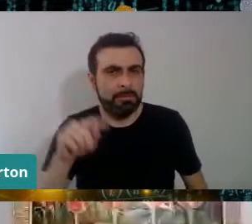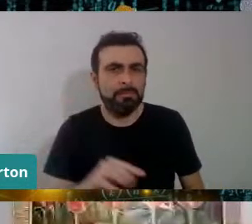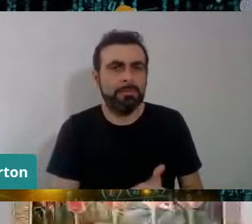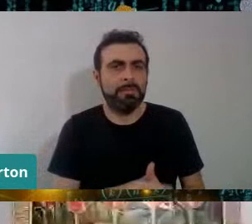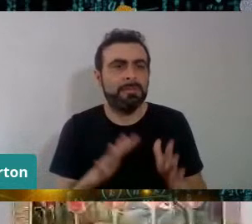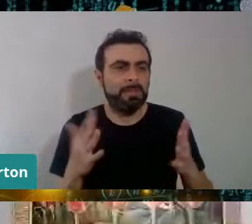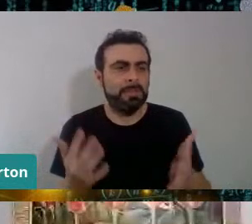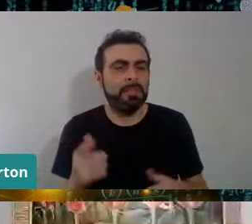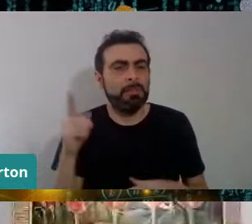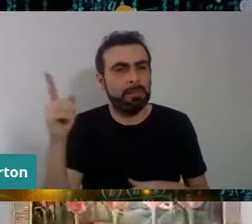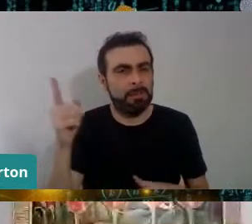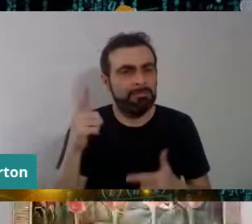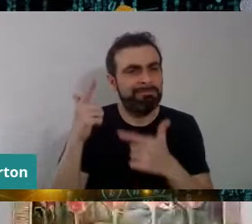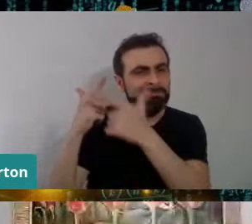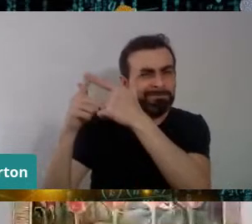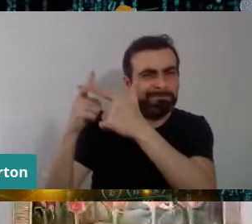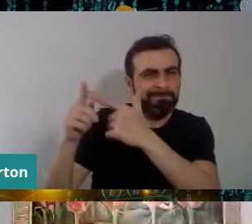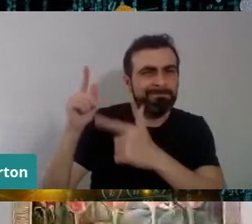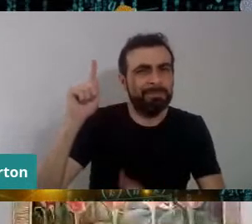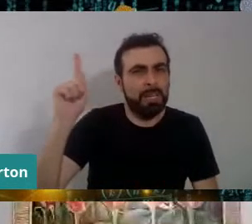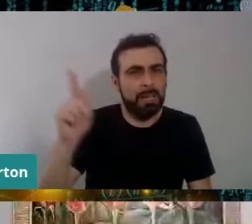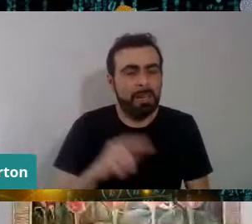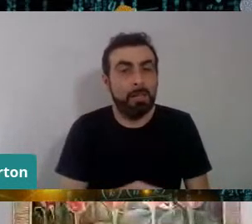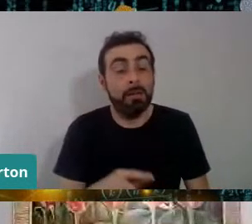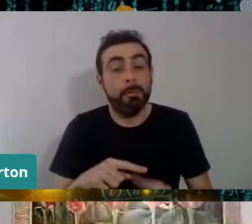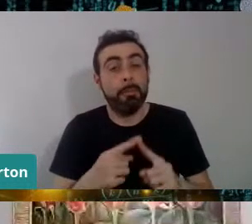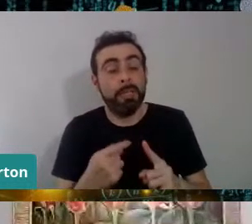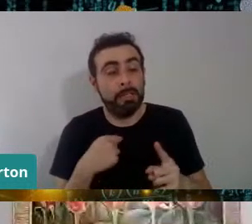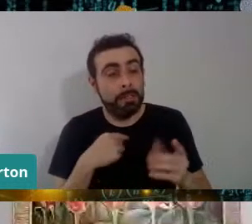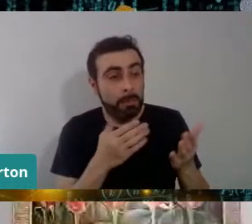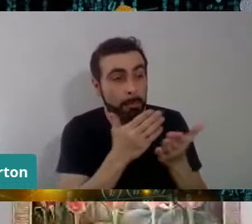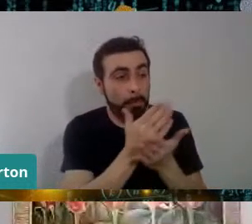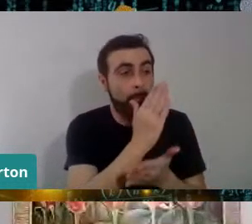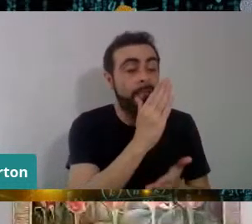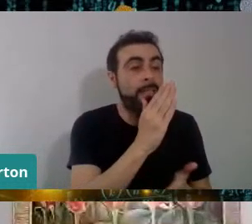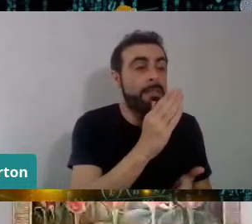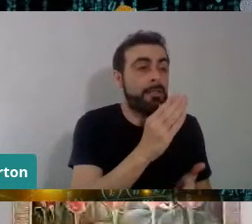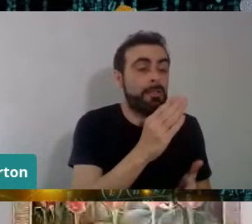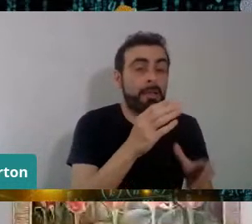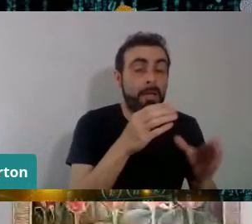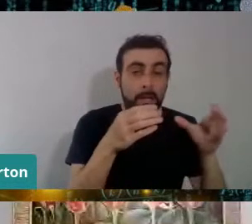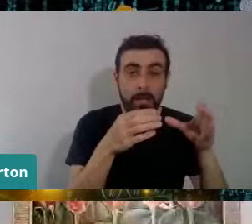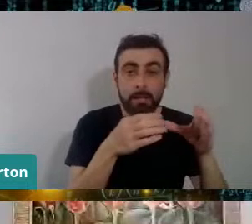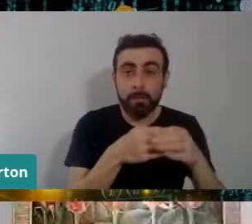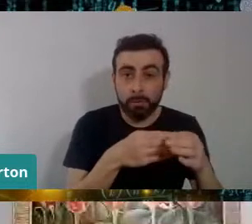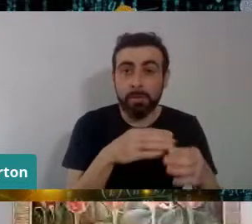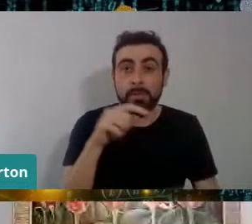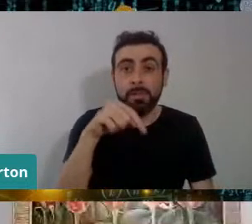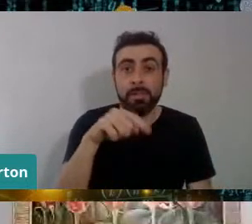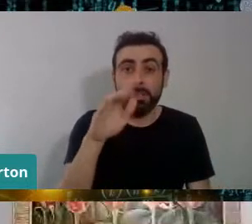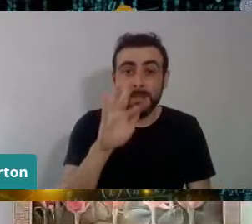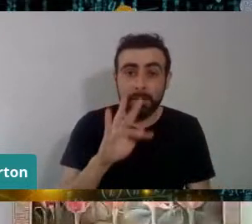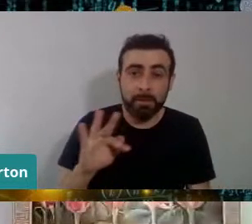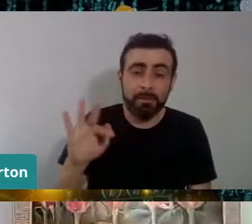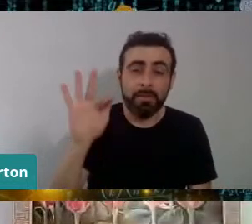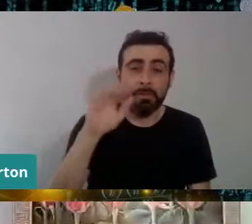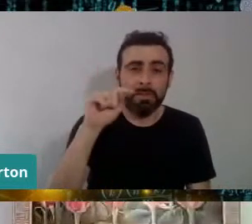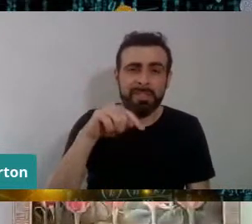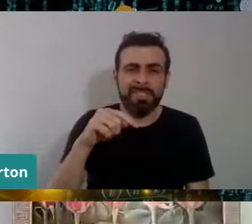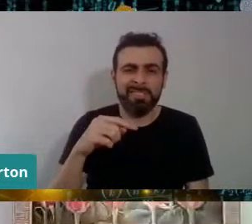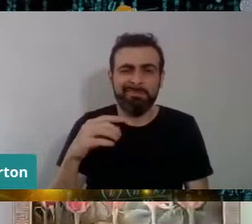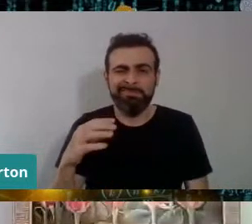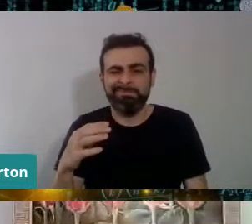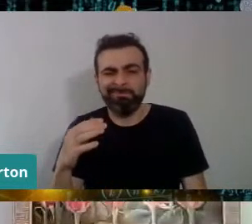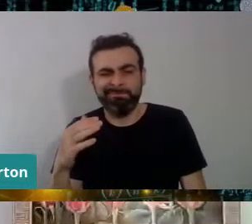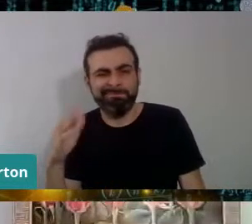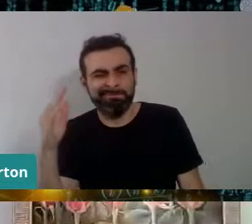a parte pior minha quando eu passei na Fafisa lá, por causa dessas brigas, né? Tudo mal-estar, coisa